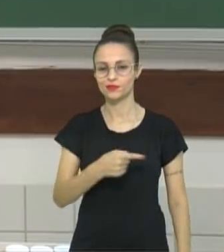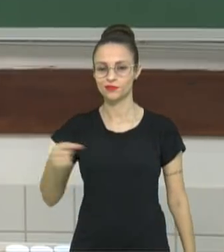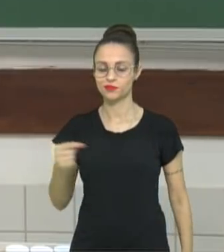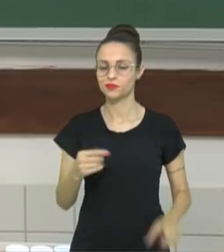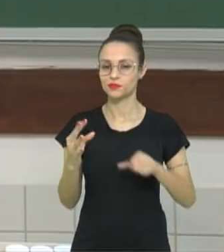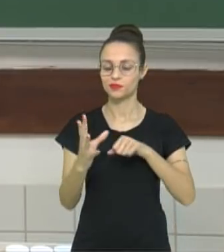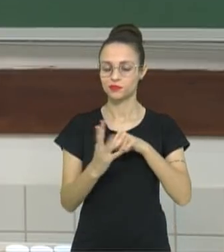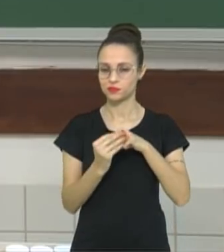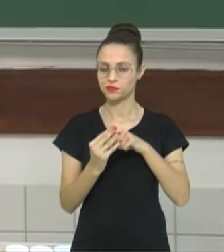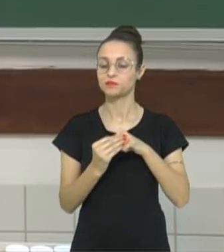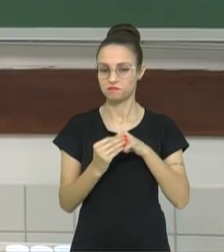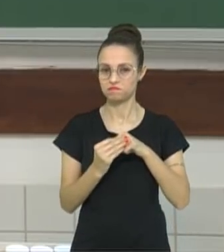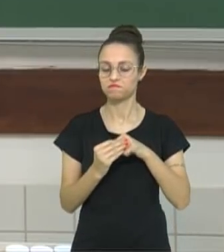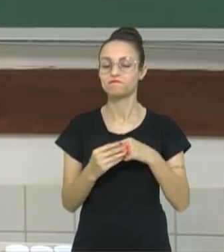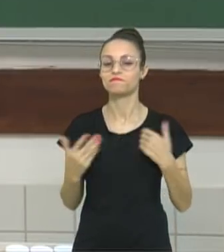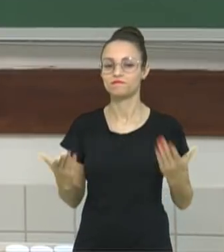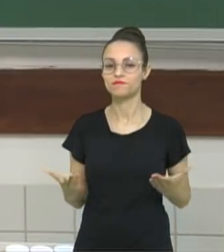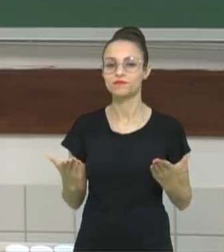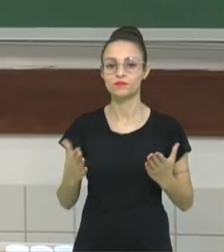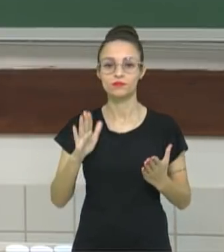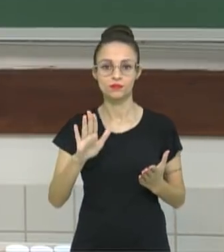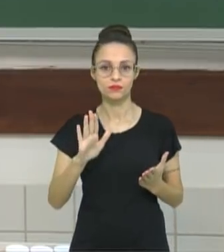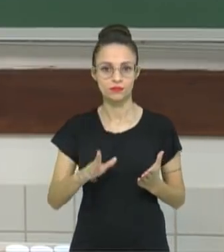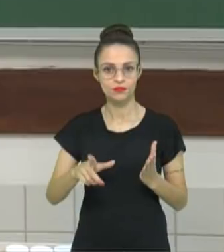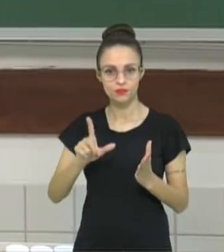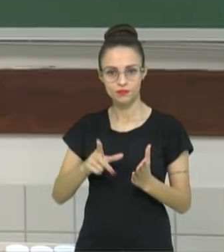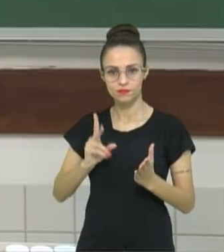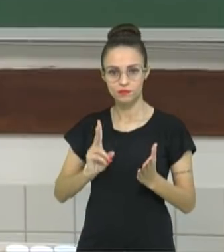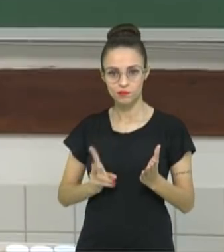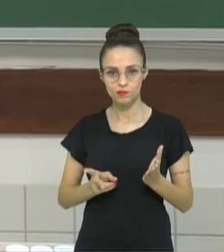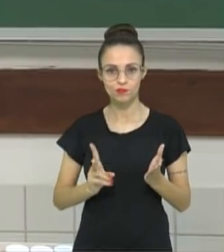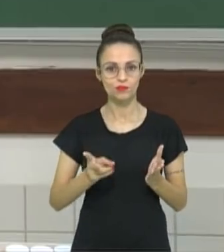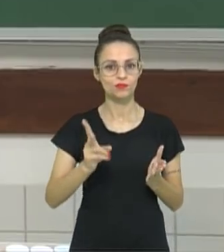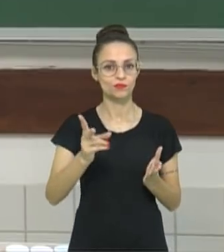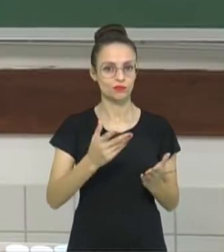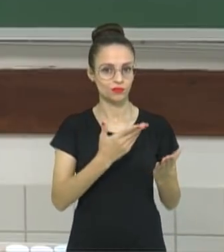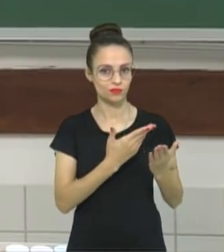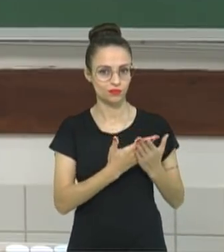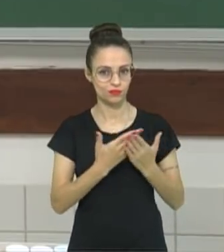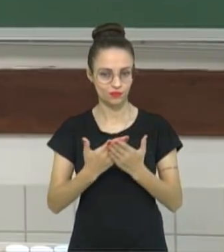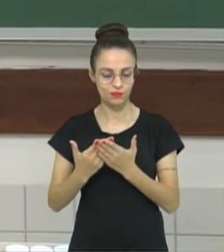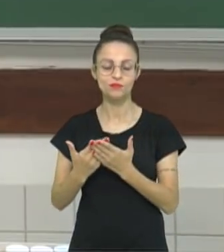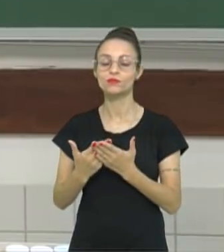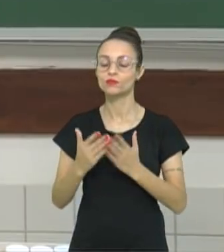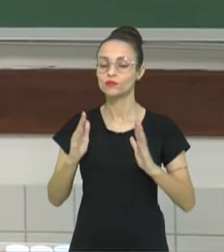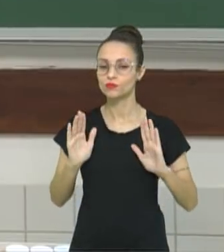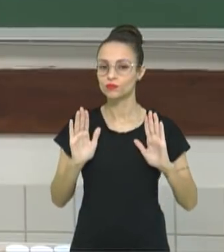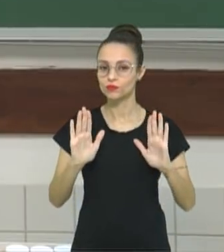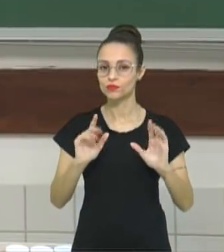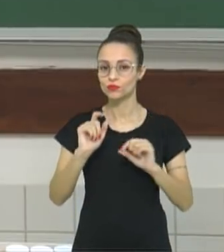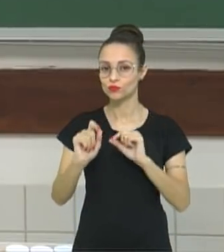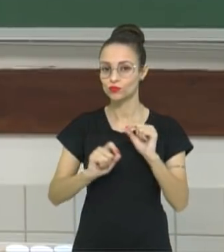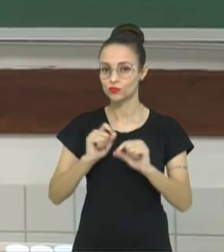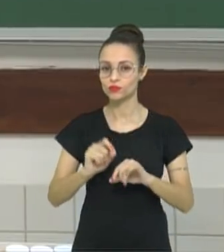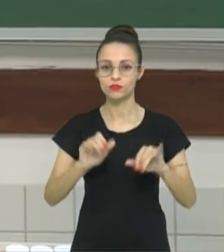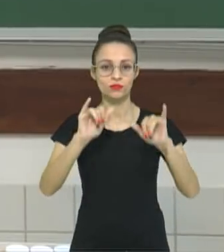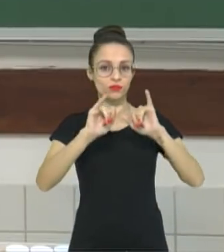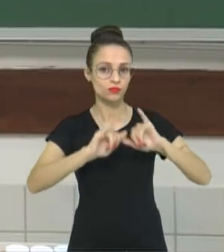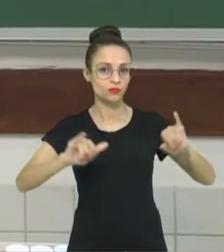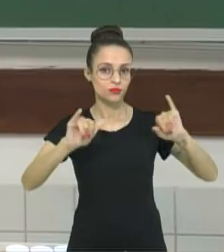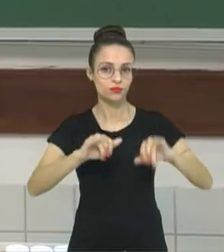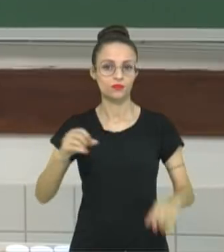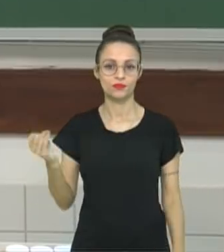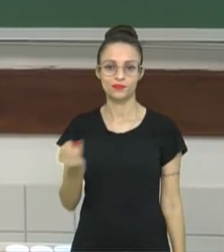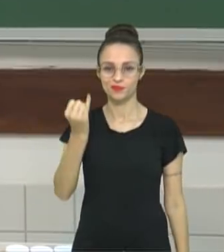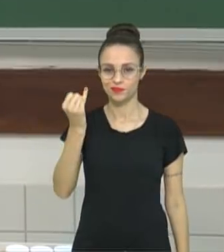né? Então, antes de nós darmos continuidade à aula anterior, eu tenho aqueles lembretes super